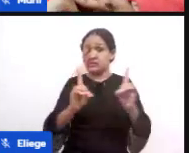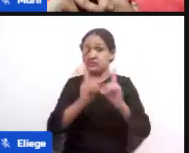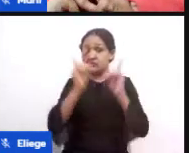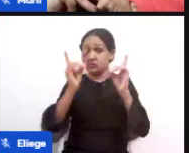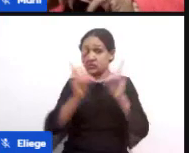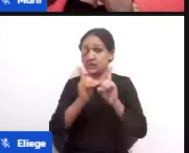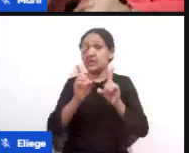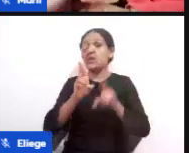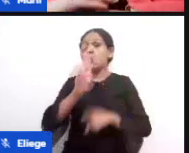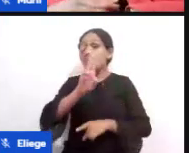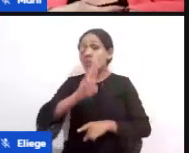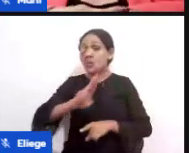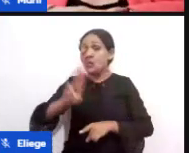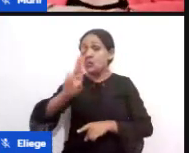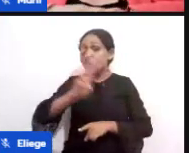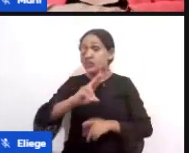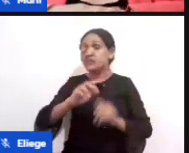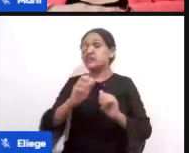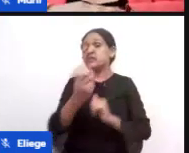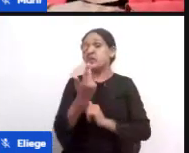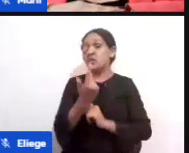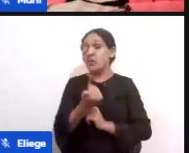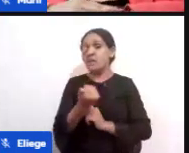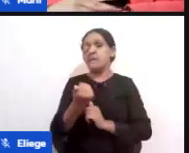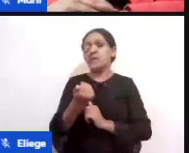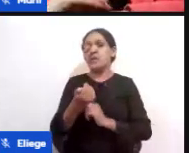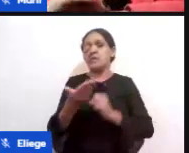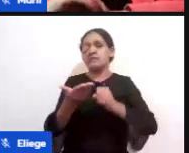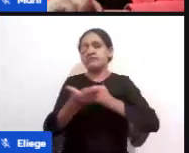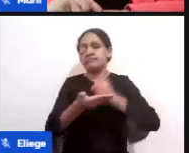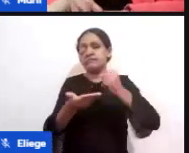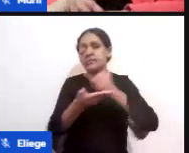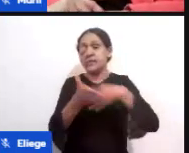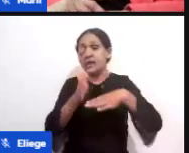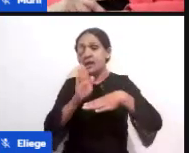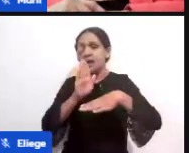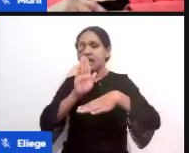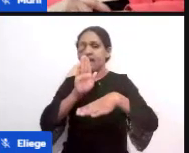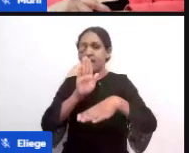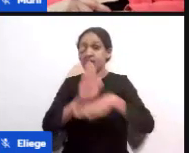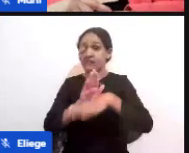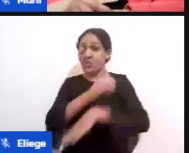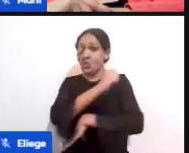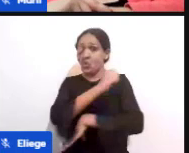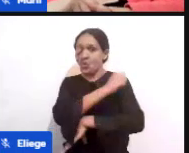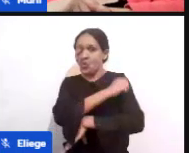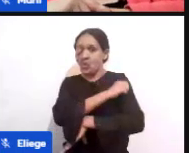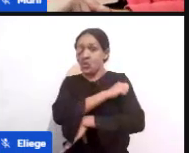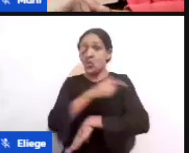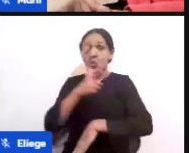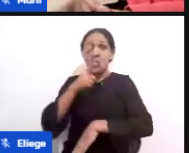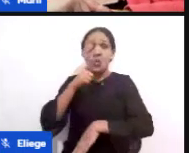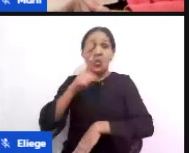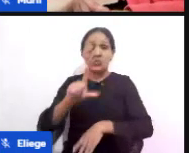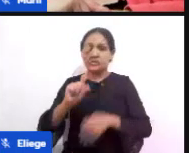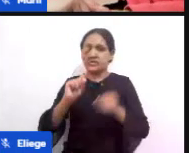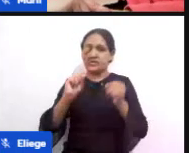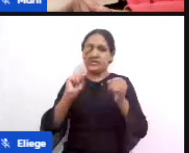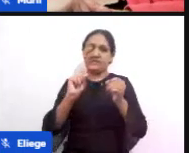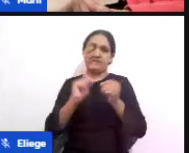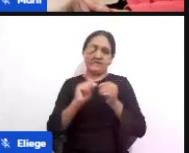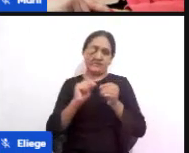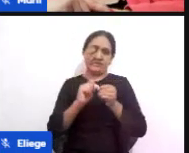suporte, como um complemento, para que este aluno tenha autonomia, levando em consideração, né,